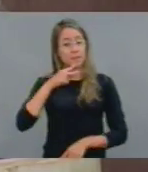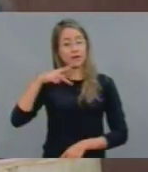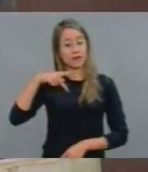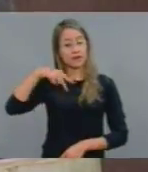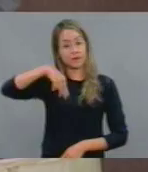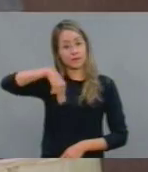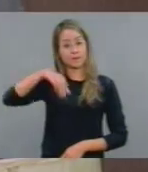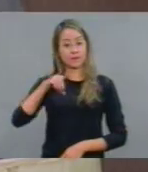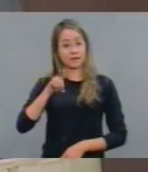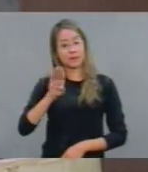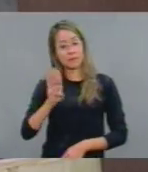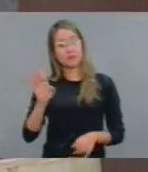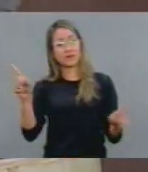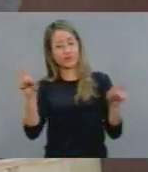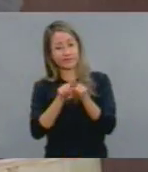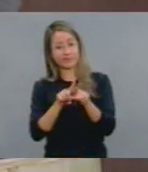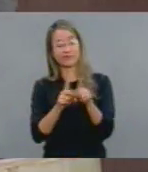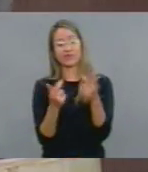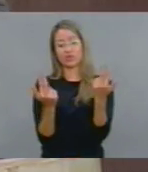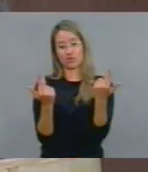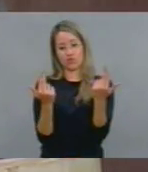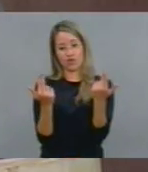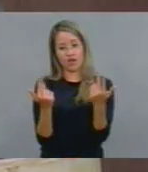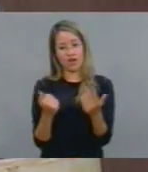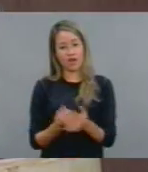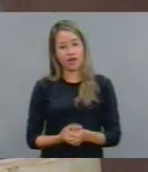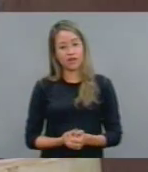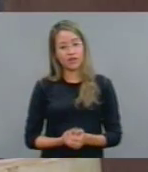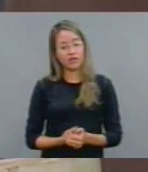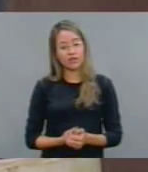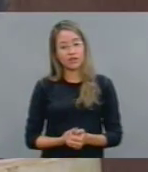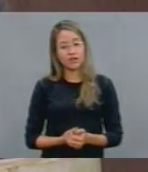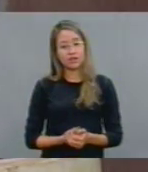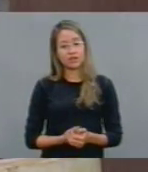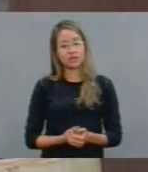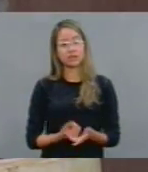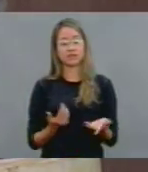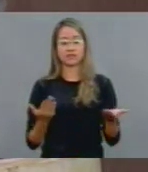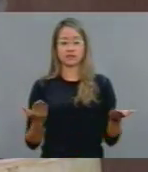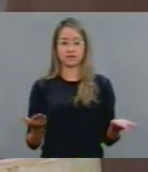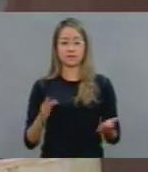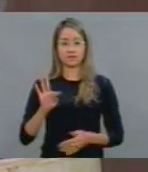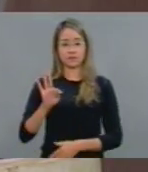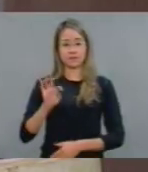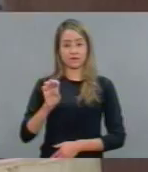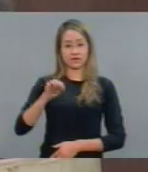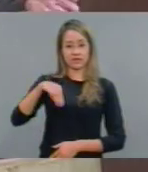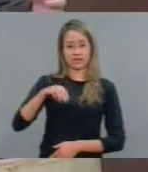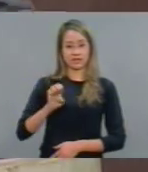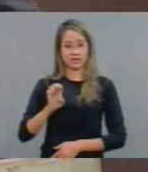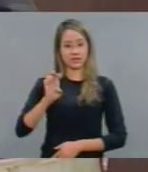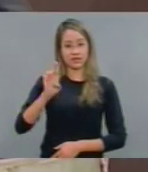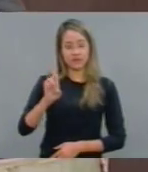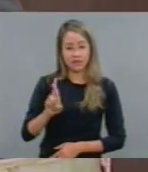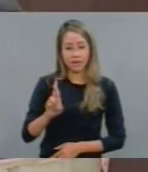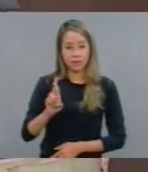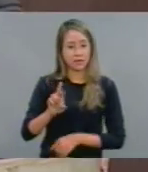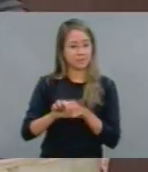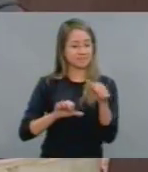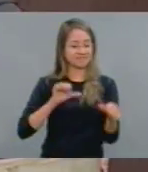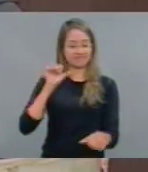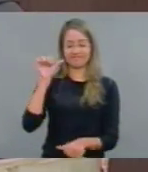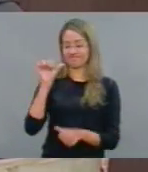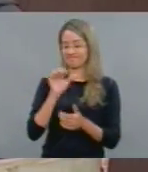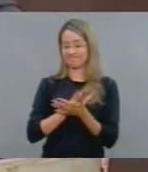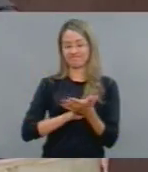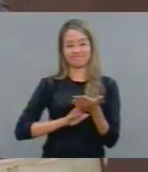Dilma, e nem a ponte para o passado de Temer e do PMDB são saídas para as